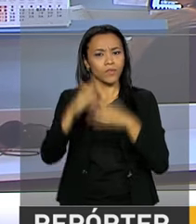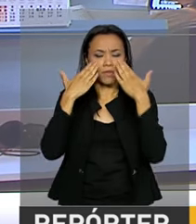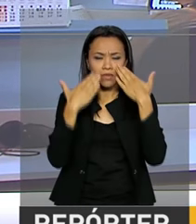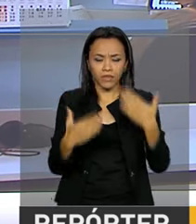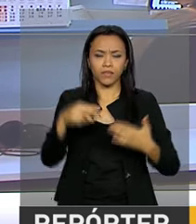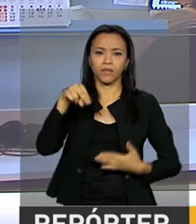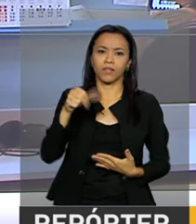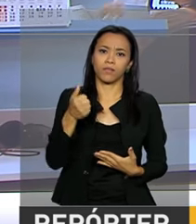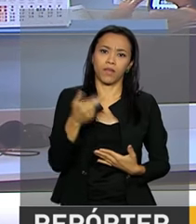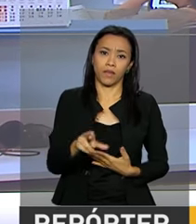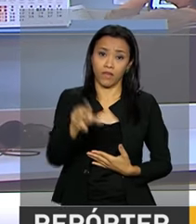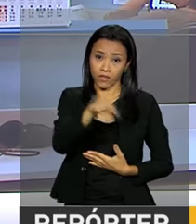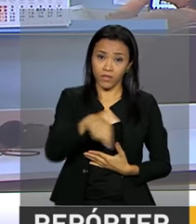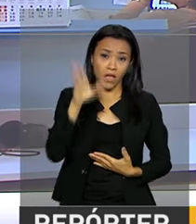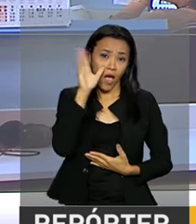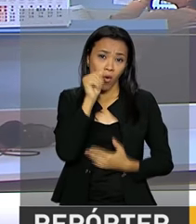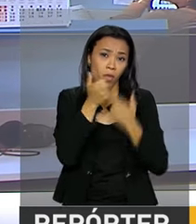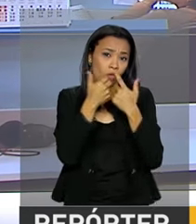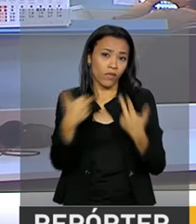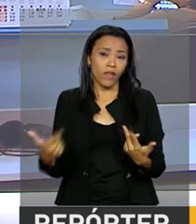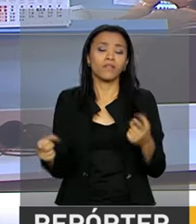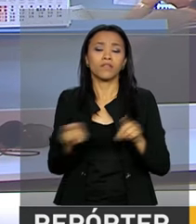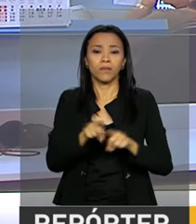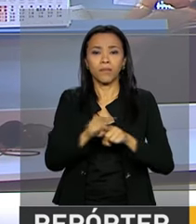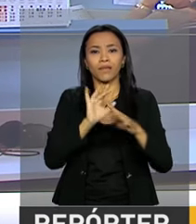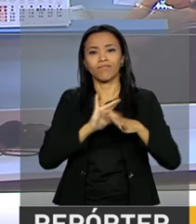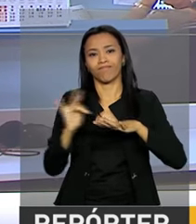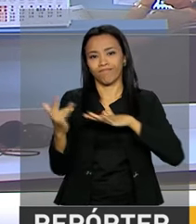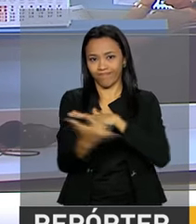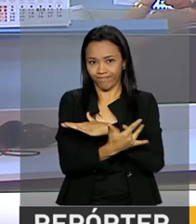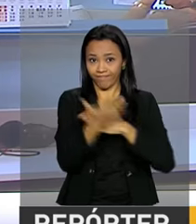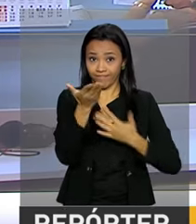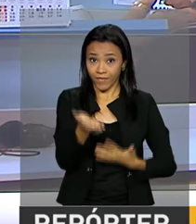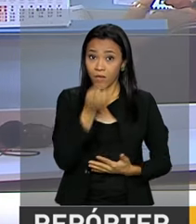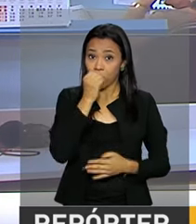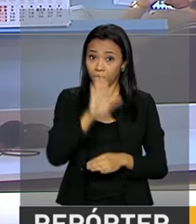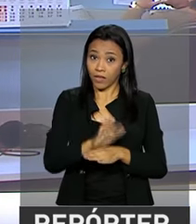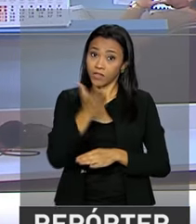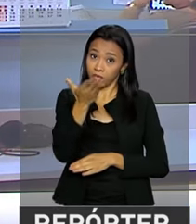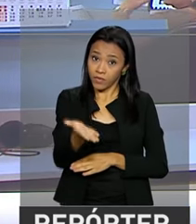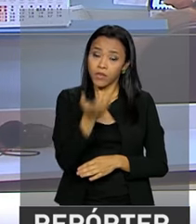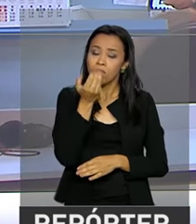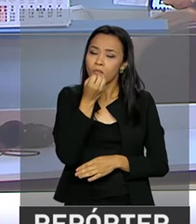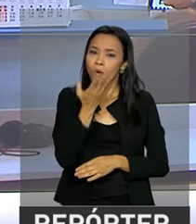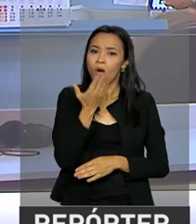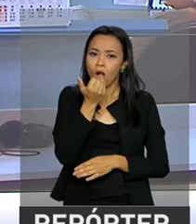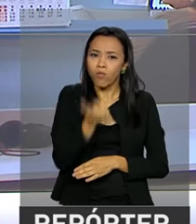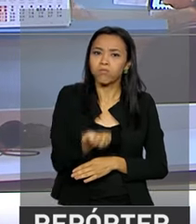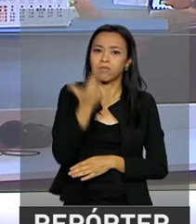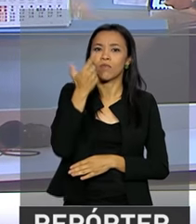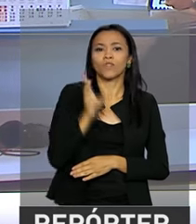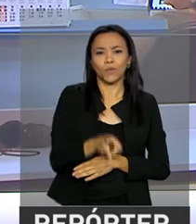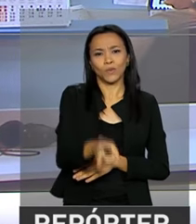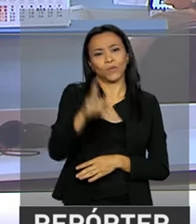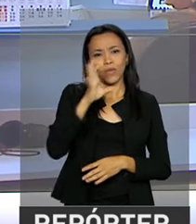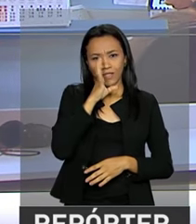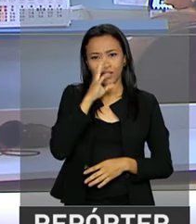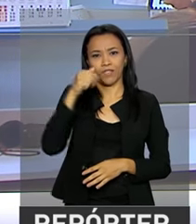Repórter NBR. Acompanhe as novidades também em nossas redes sociais. Uma boa tarde para você, um bom almoço e